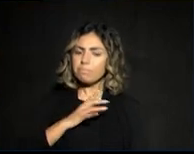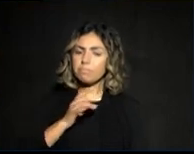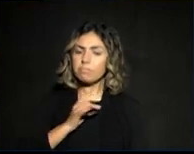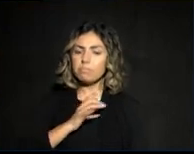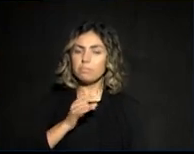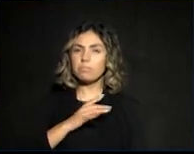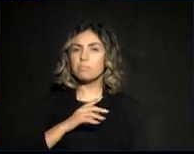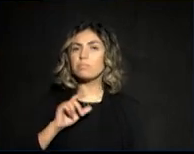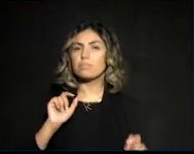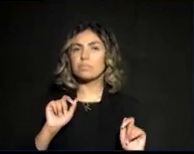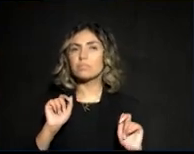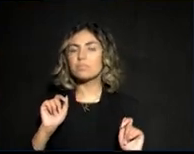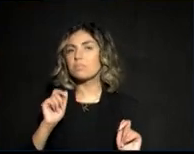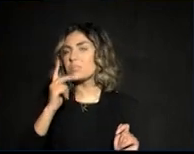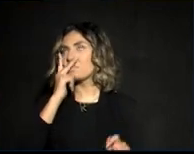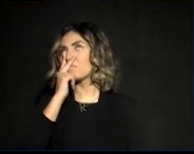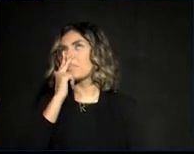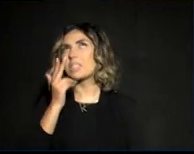efeito